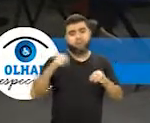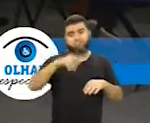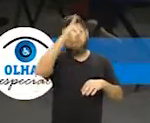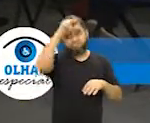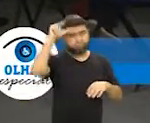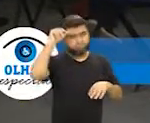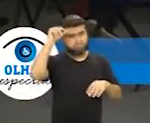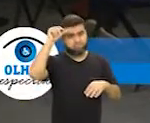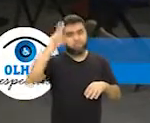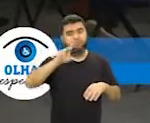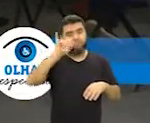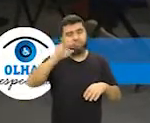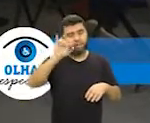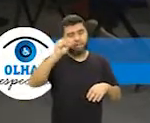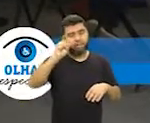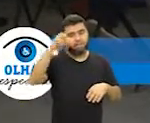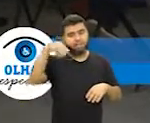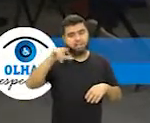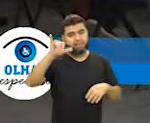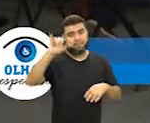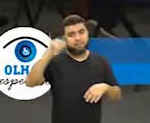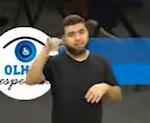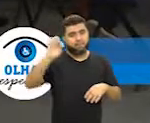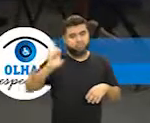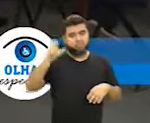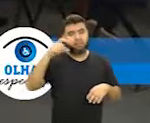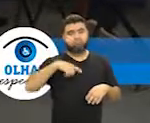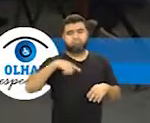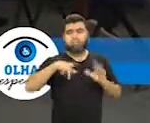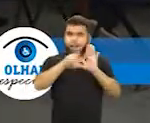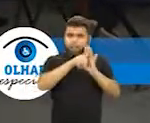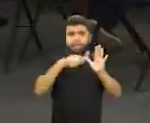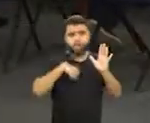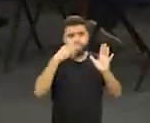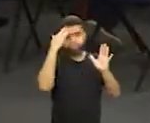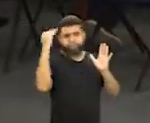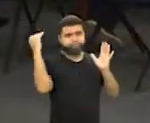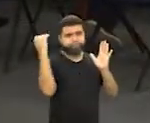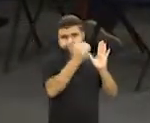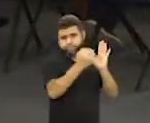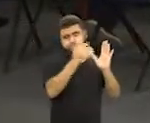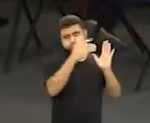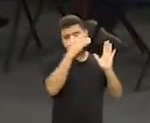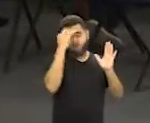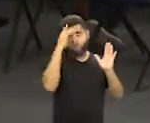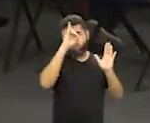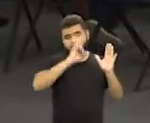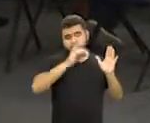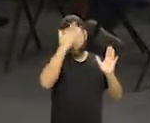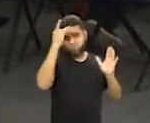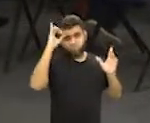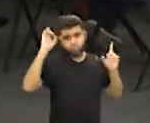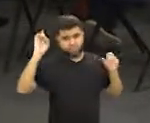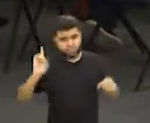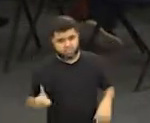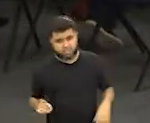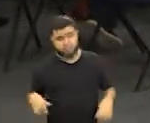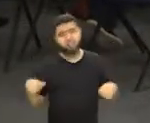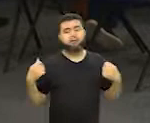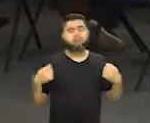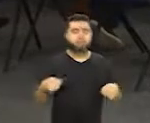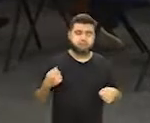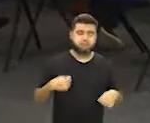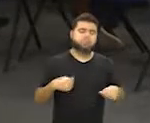em Osasco é lei municipal. Então, para que a gente possa valer, né, fazer valer os direitos da pessoa com deficiência, a gente